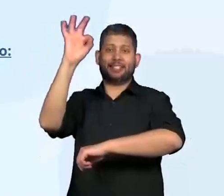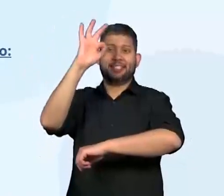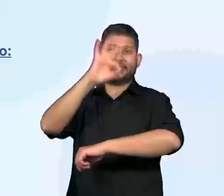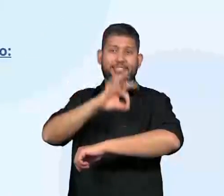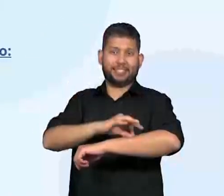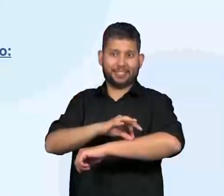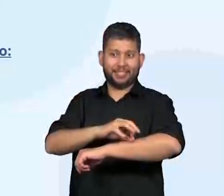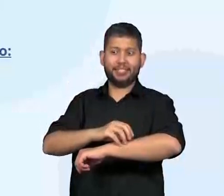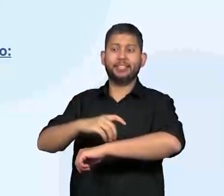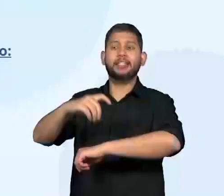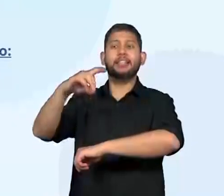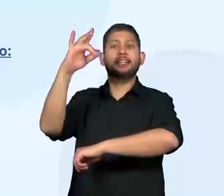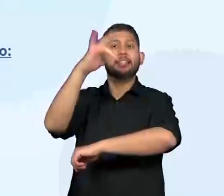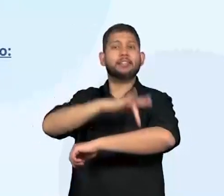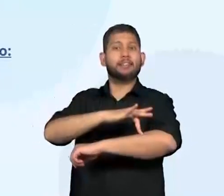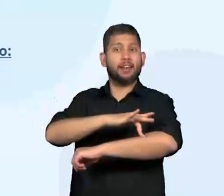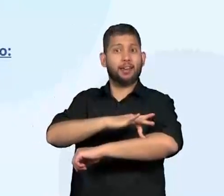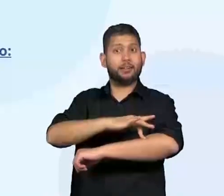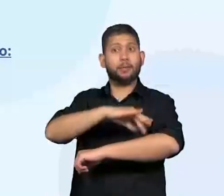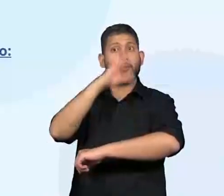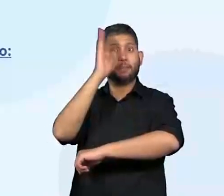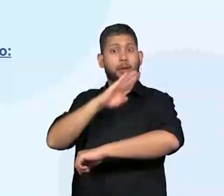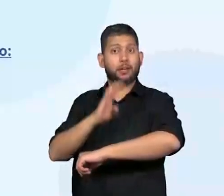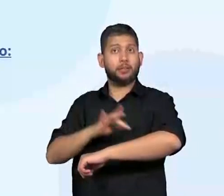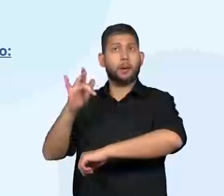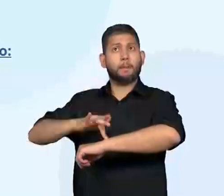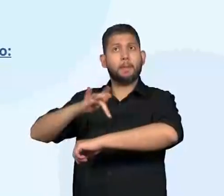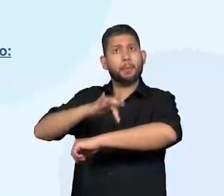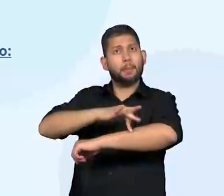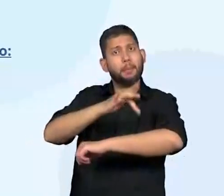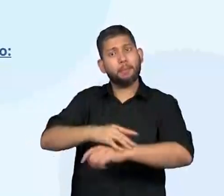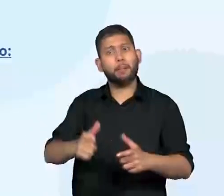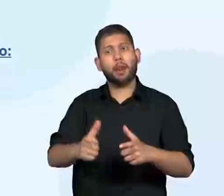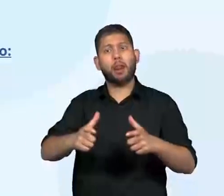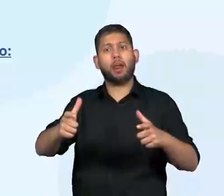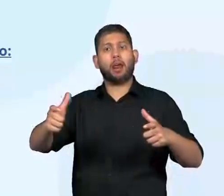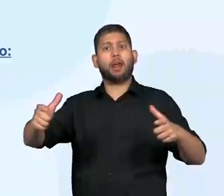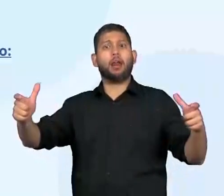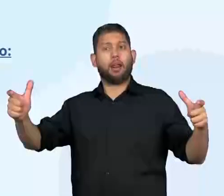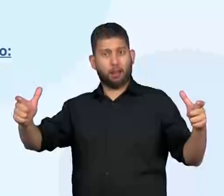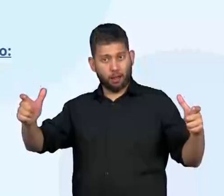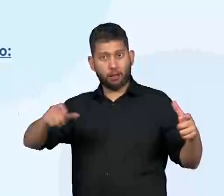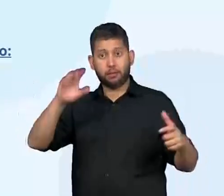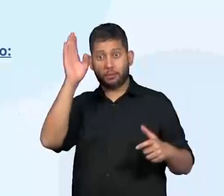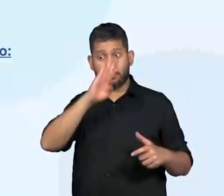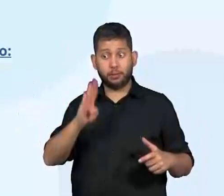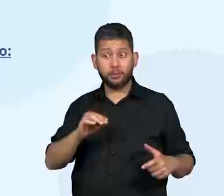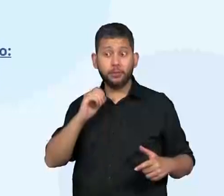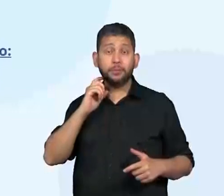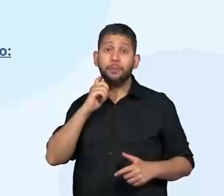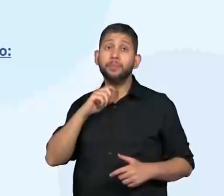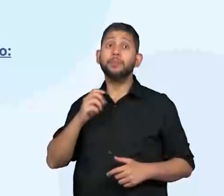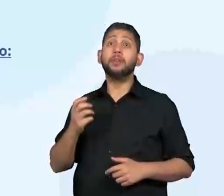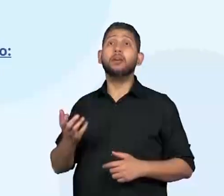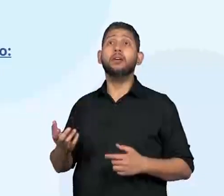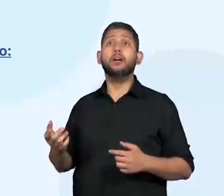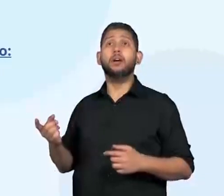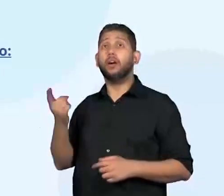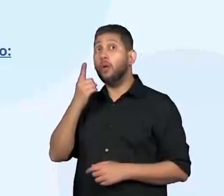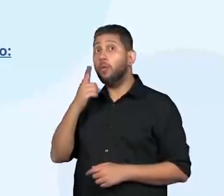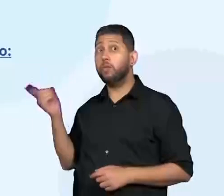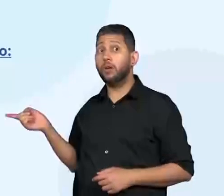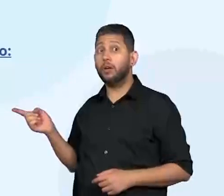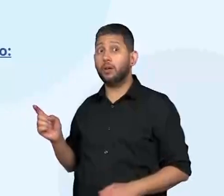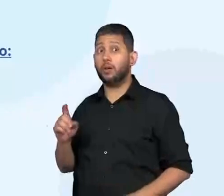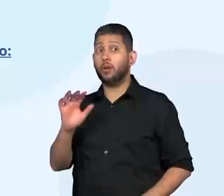não colocando naquela lista, olha, errei aqui de não pôr, é a fonte. Aqui, a fonte vai